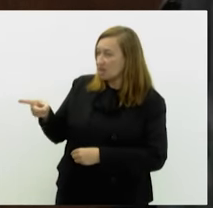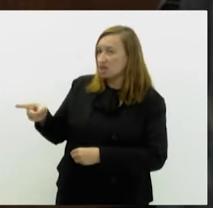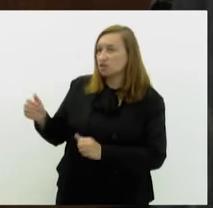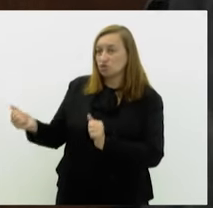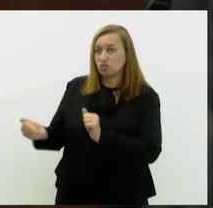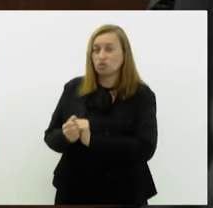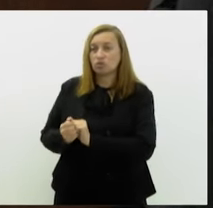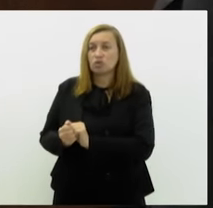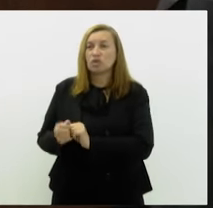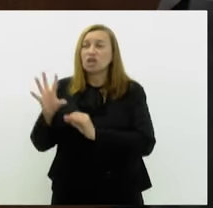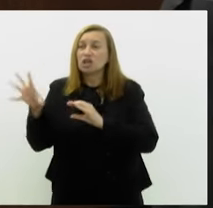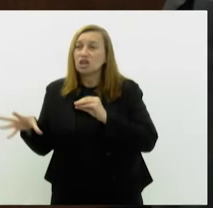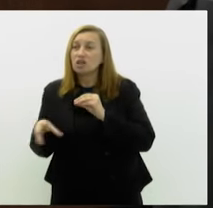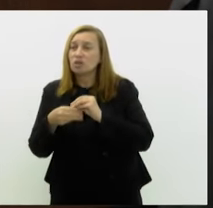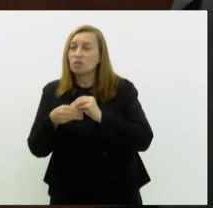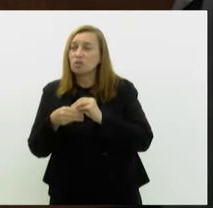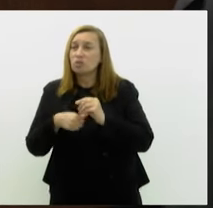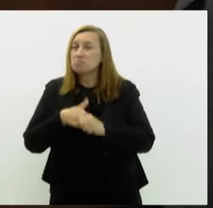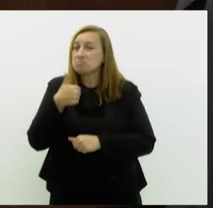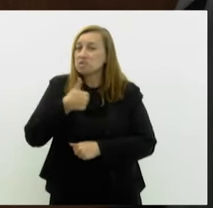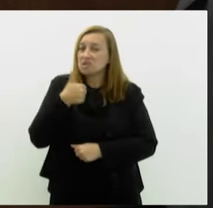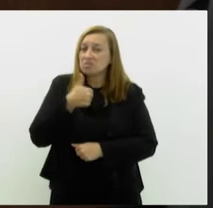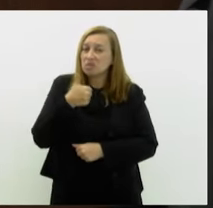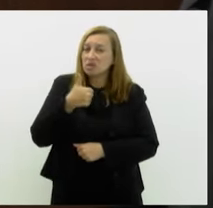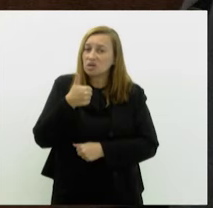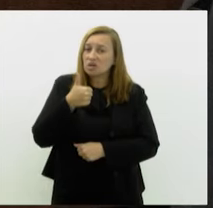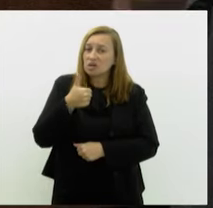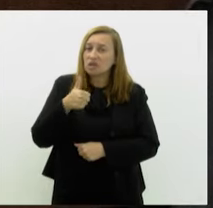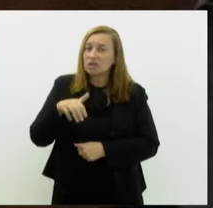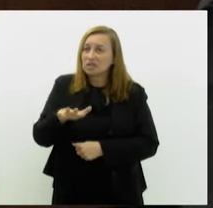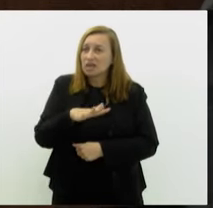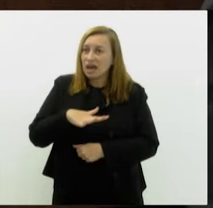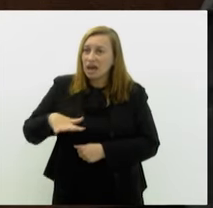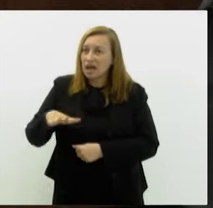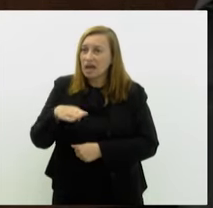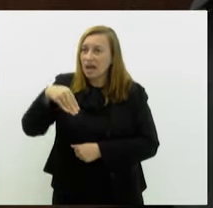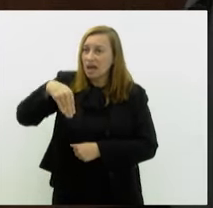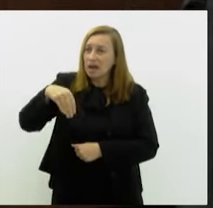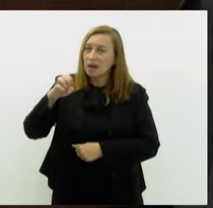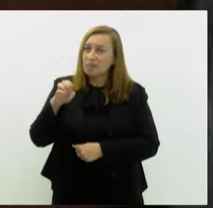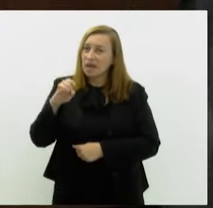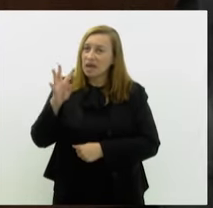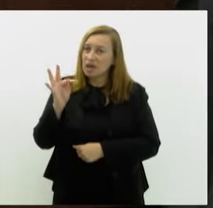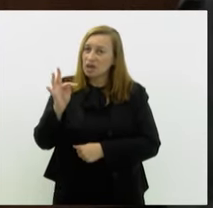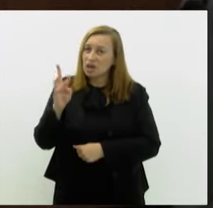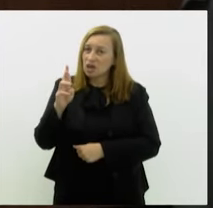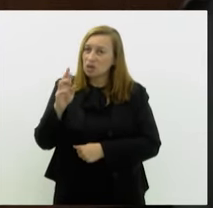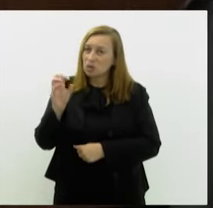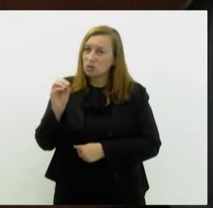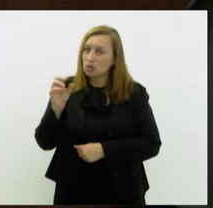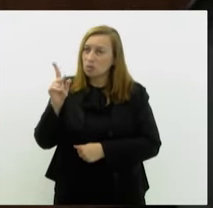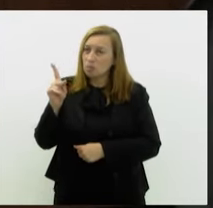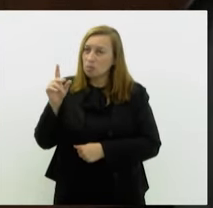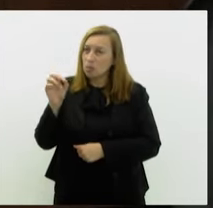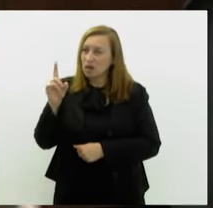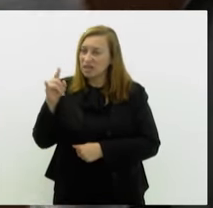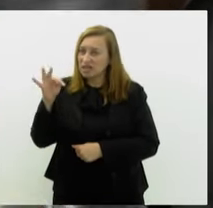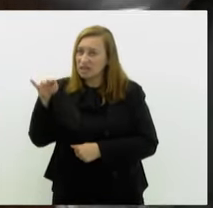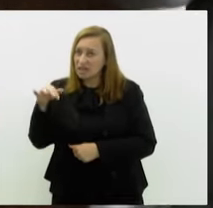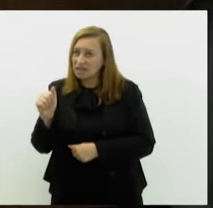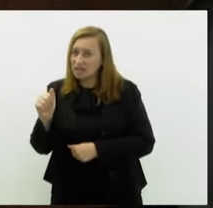incluiu, primeiro, na região metropolitana, o município de